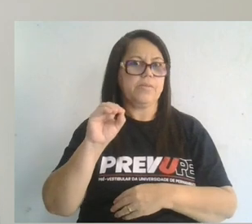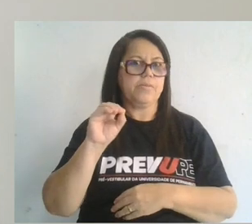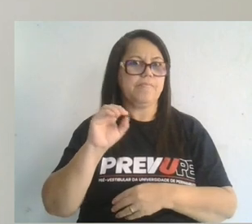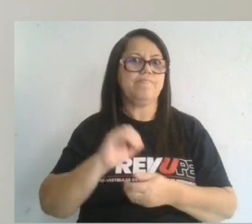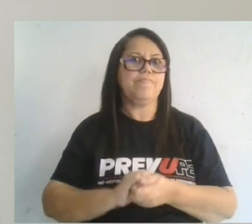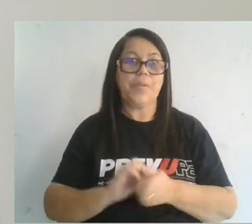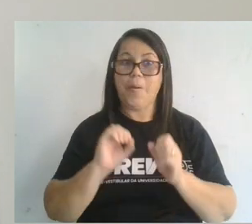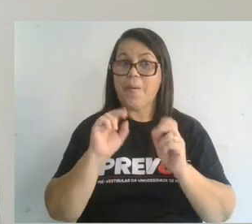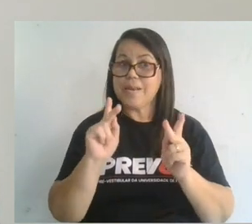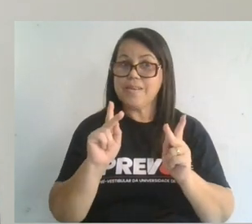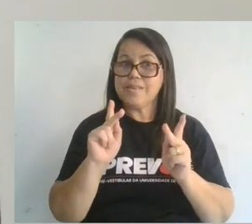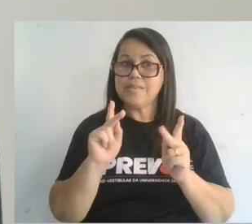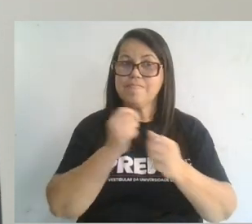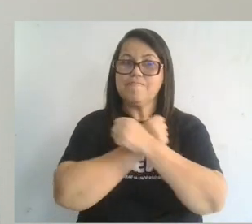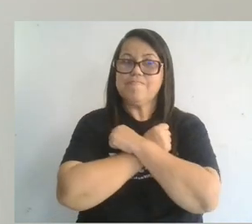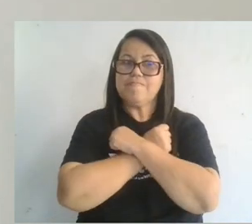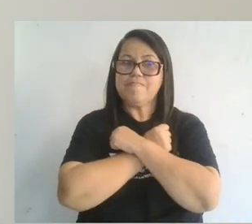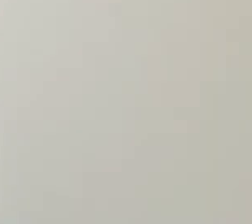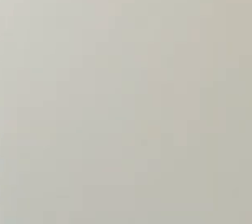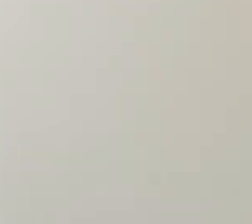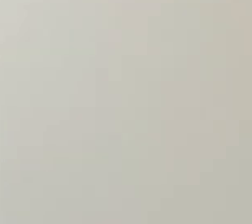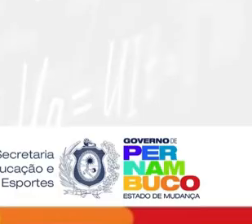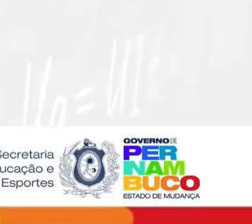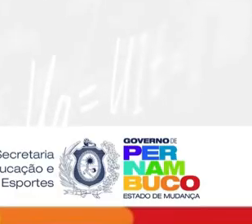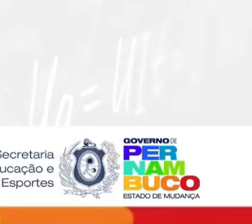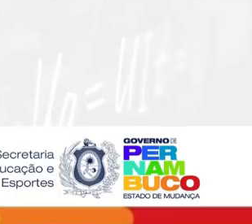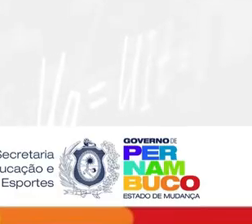da relatividade. Ok, pessoal? Forte abraço.